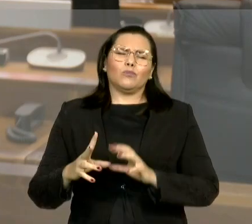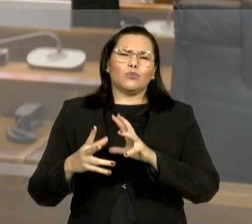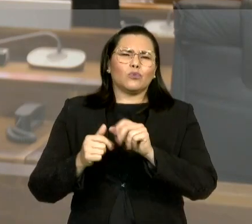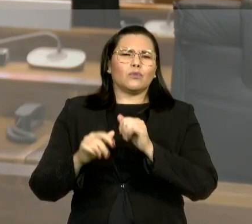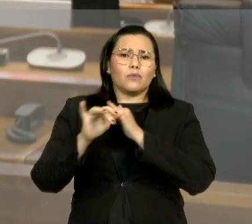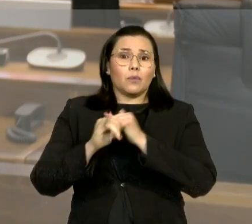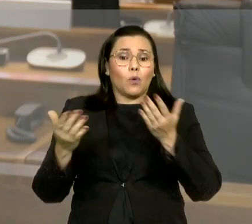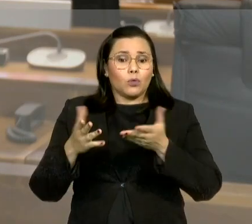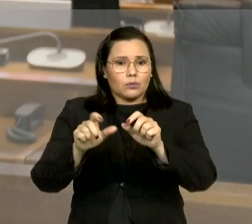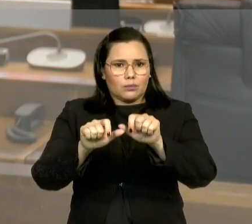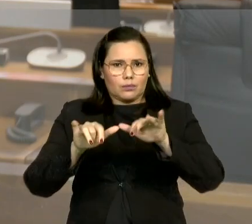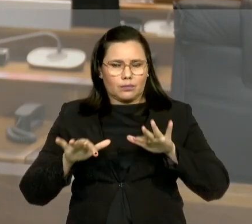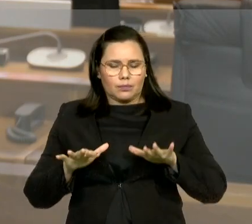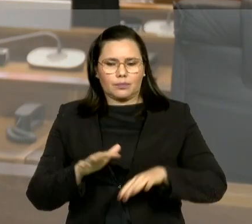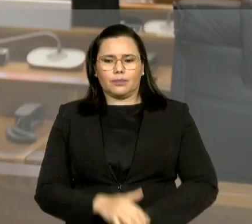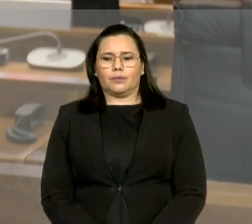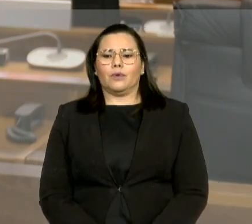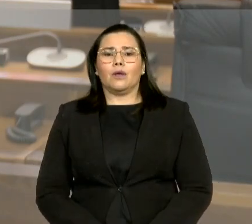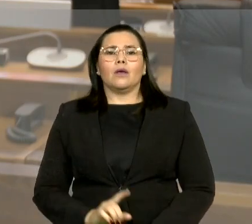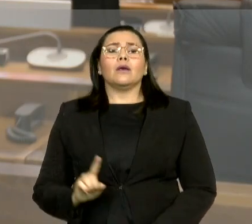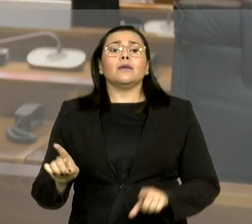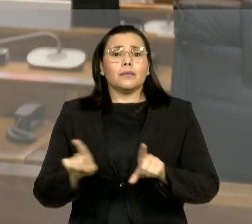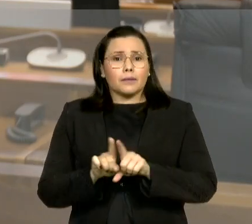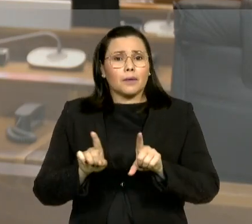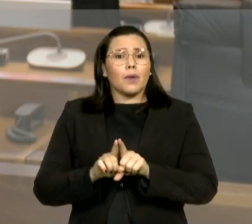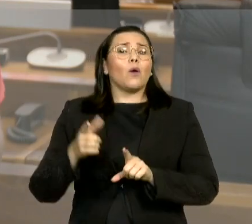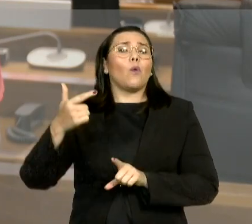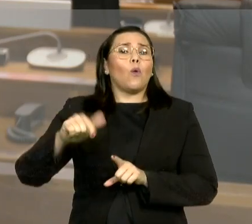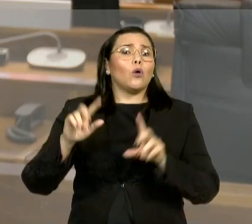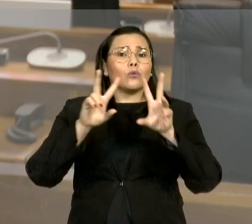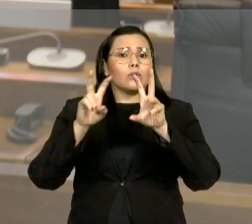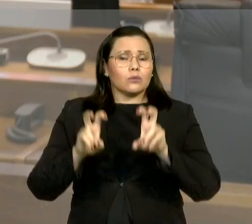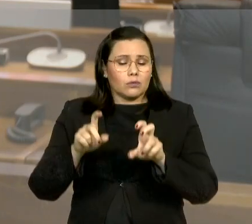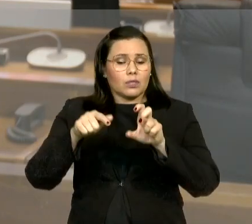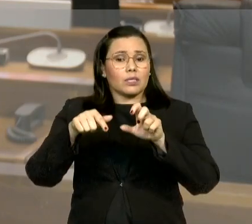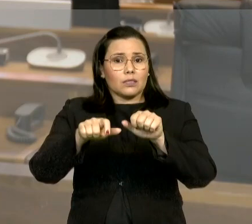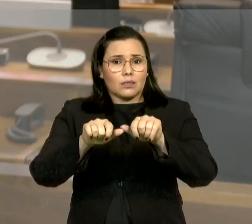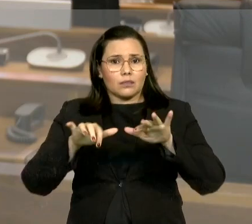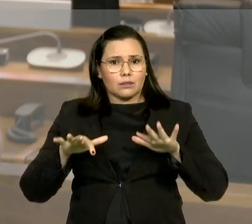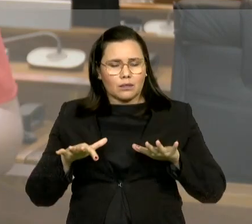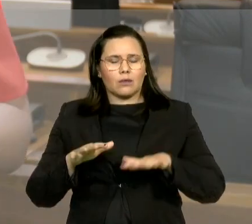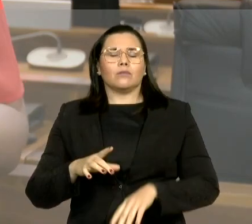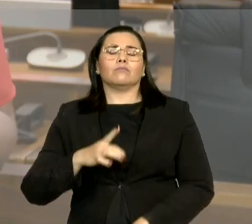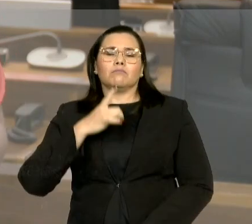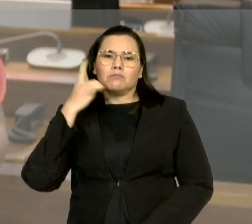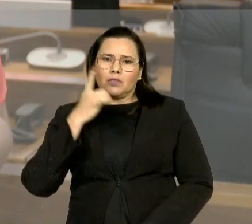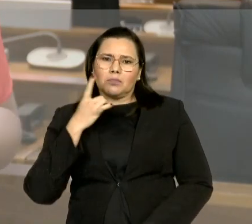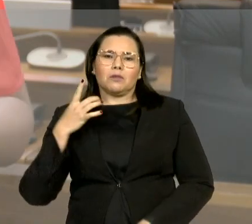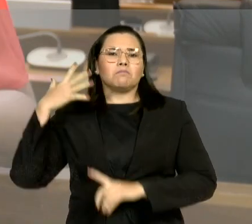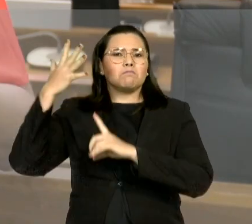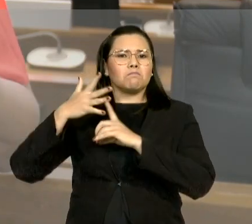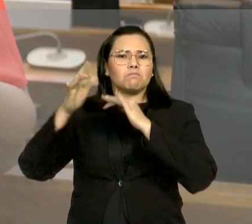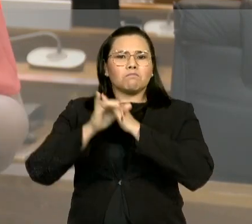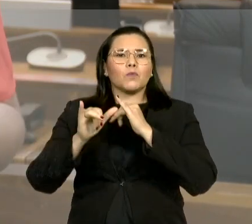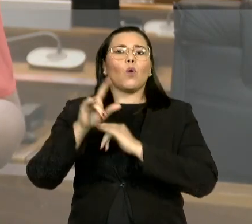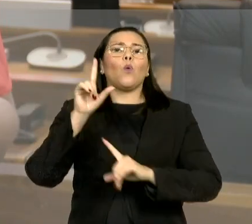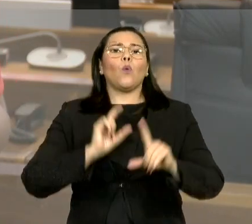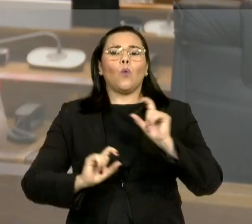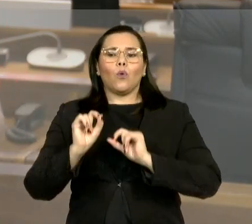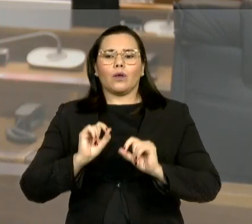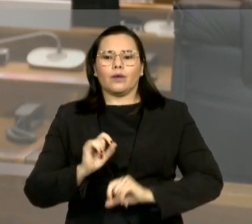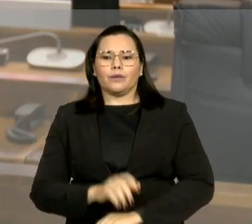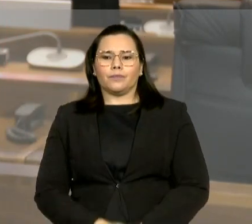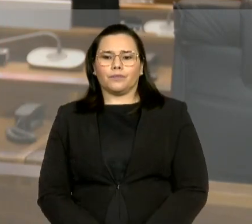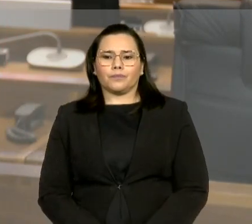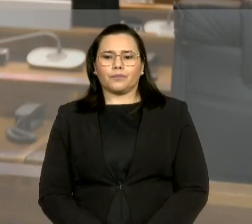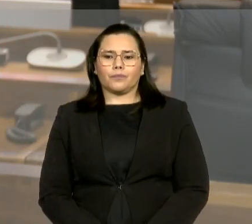na sessão plenária. Hoje, durante a sessão plenária, a última da semana, também os deputados repercutiram a questão do evento de